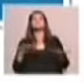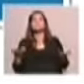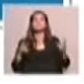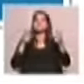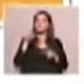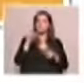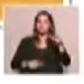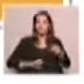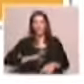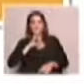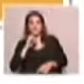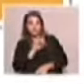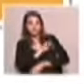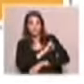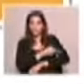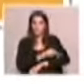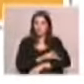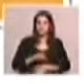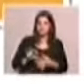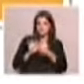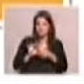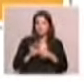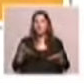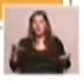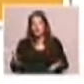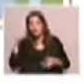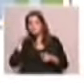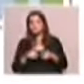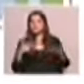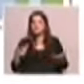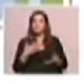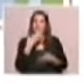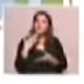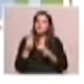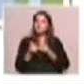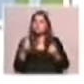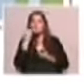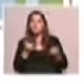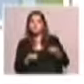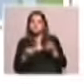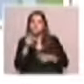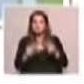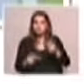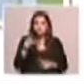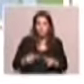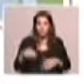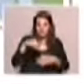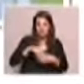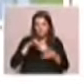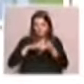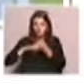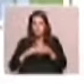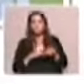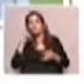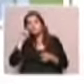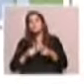Pessoas, Confiança, Coragem e Colaboração. O evento pretende fornecer ferramentas para a gestão de pessoas nas organizações e decorre no